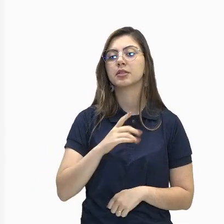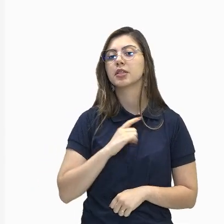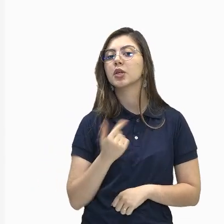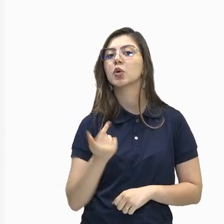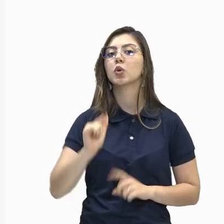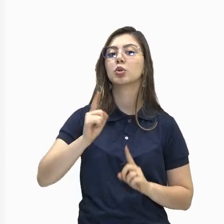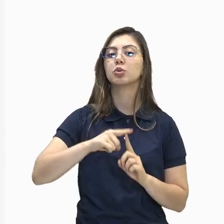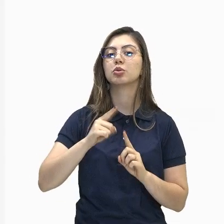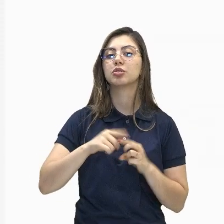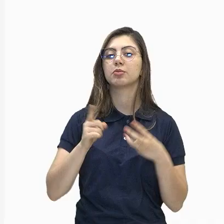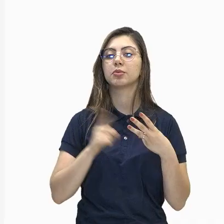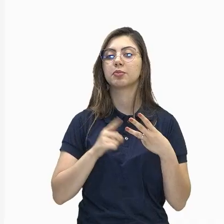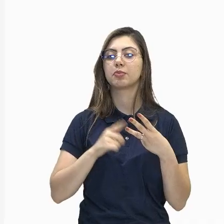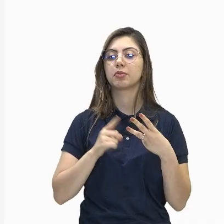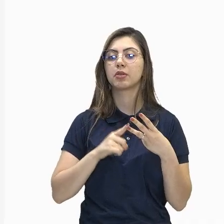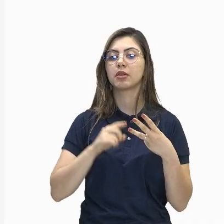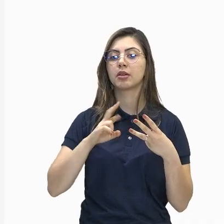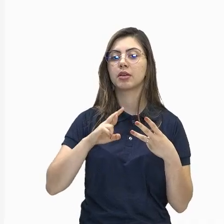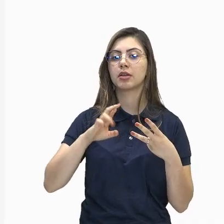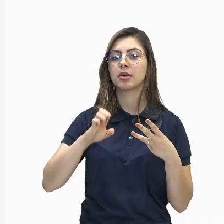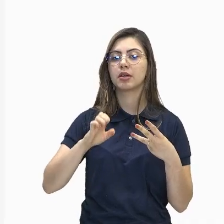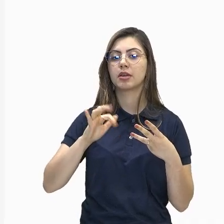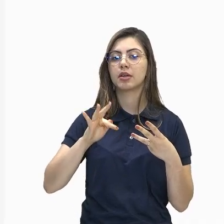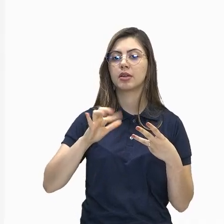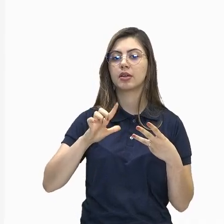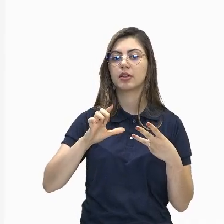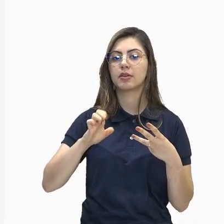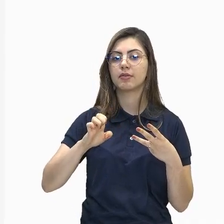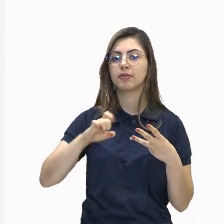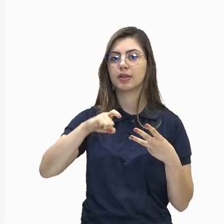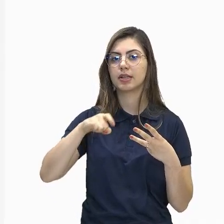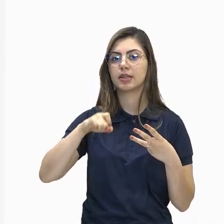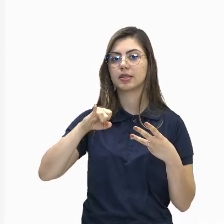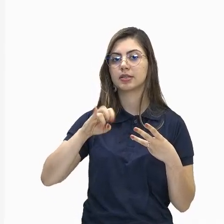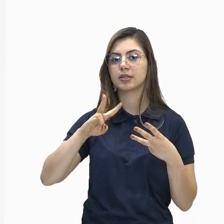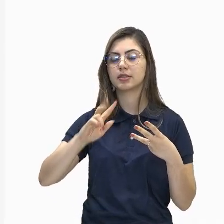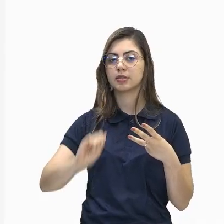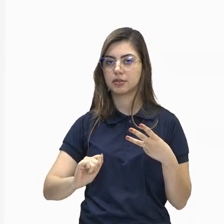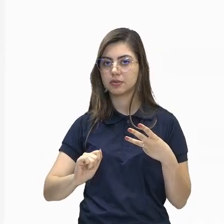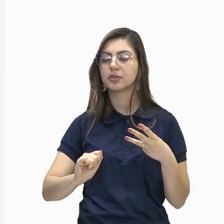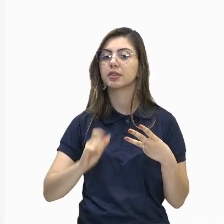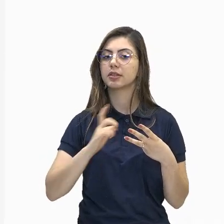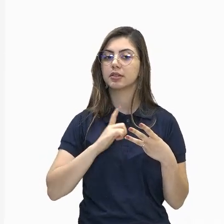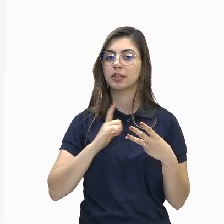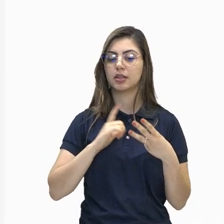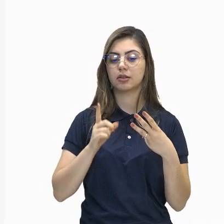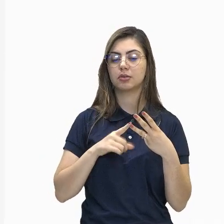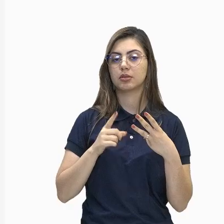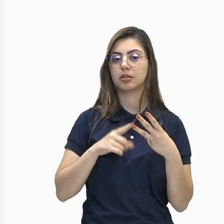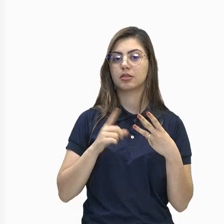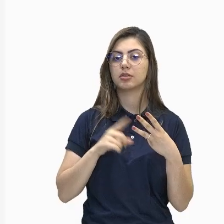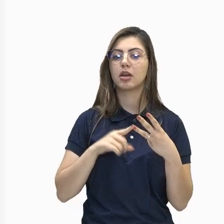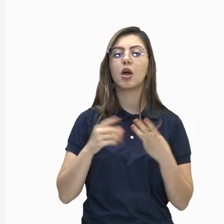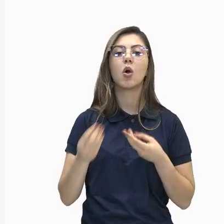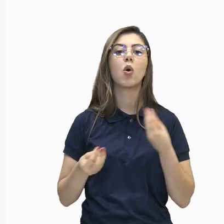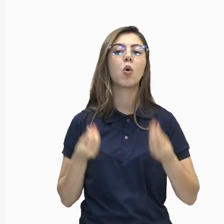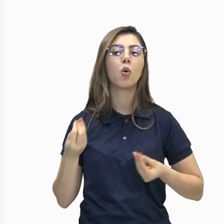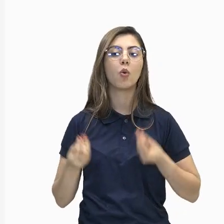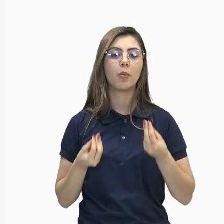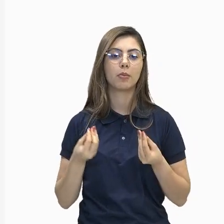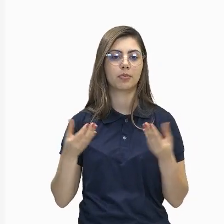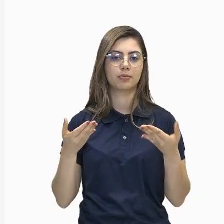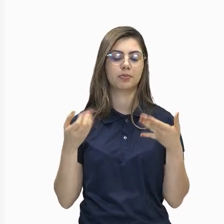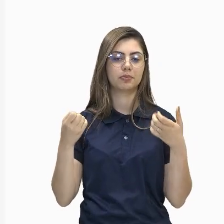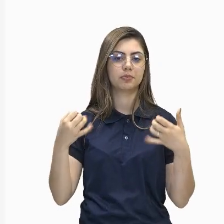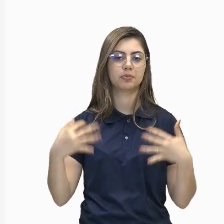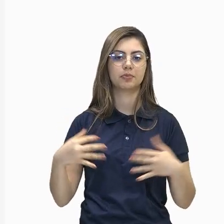reflexiva. Aqui é um complemento. Percebam, gente, que além da voz ativa, a voz passiva, nós temos a voz reflexiva